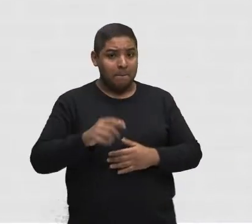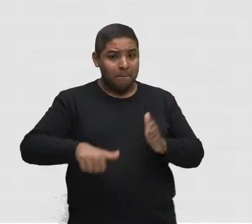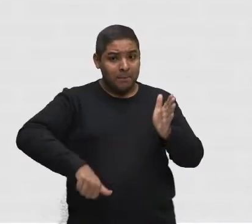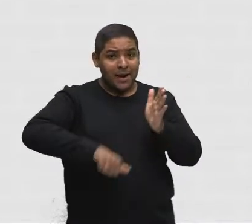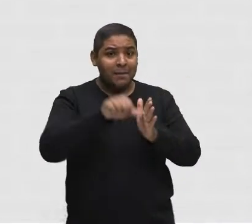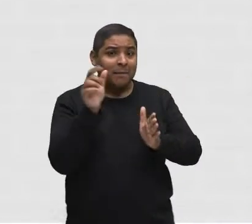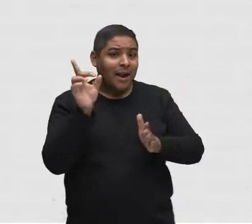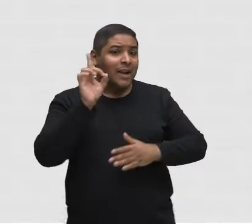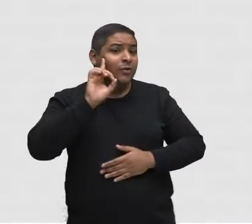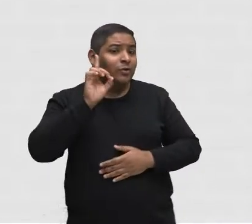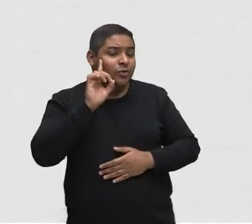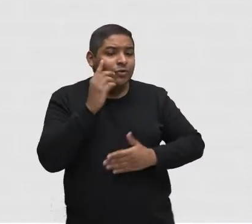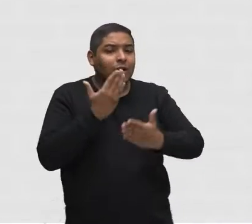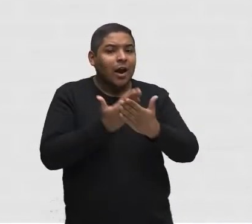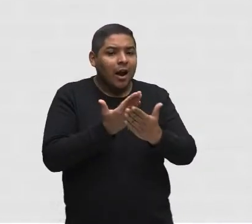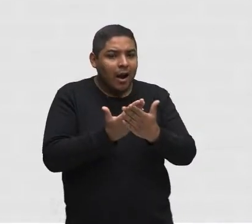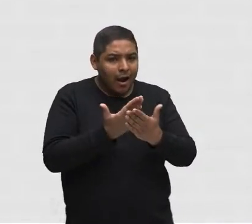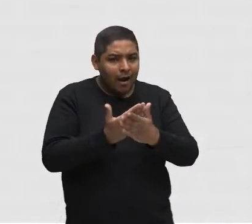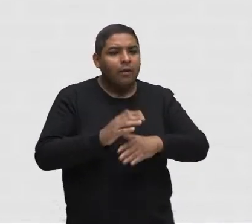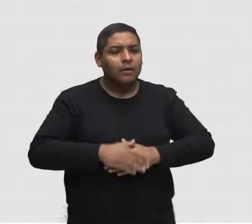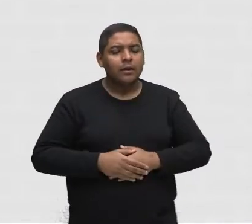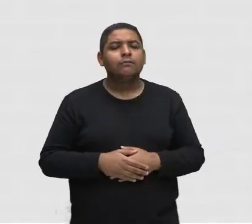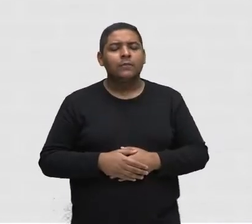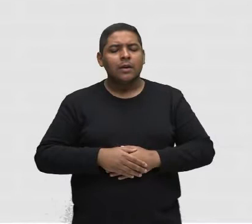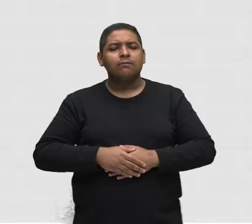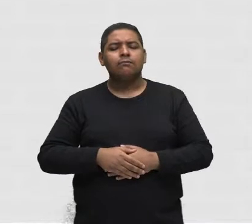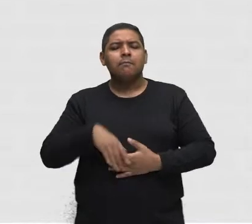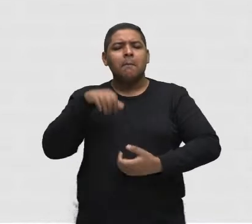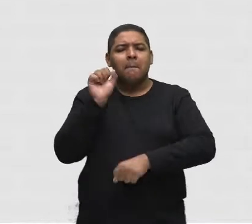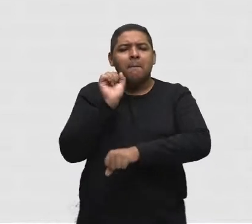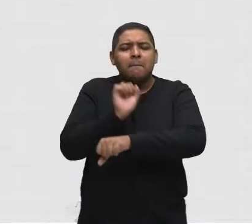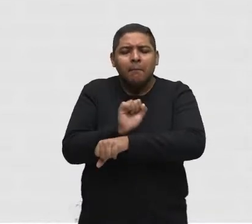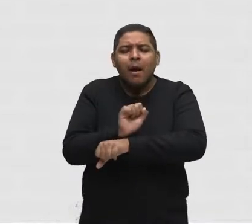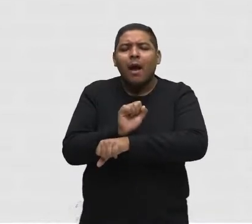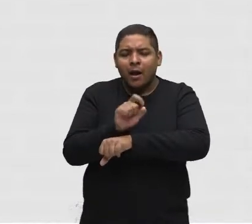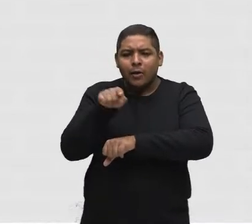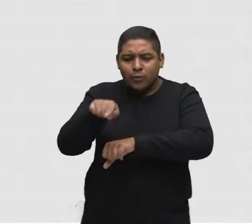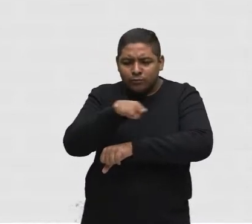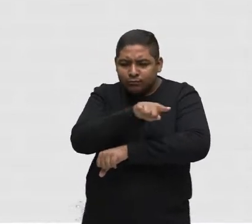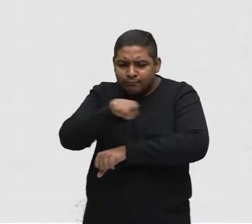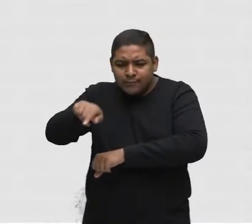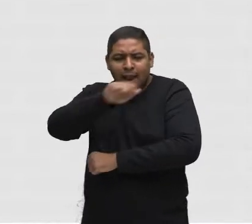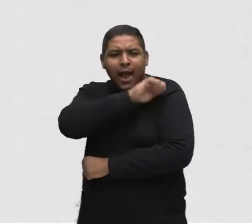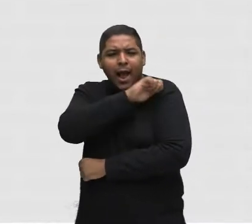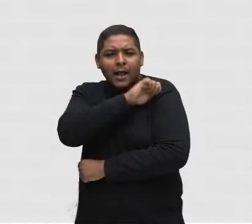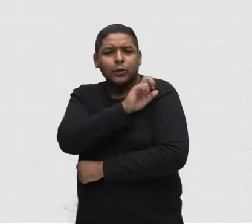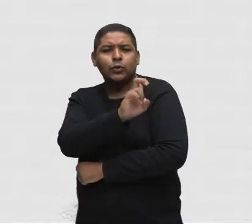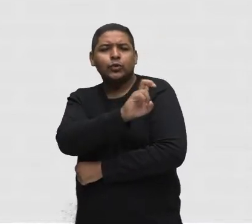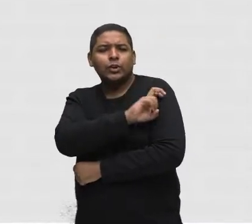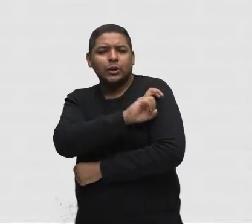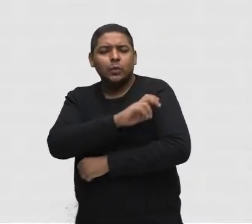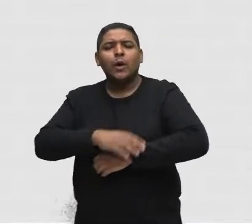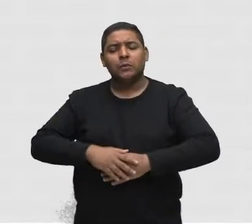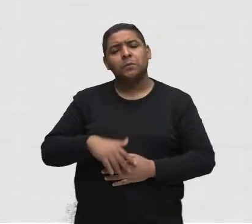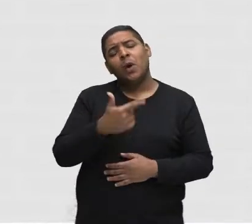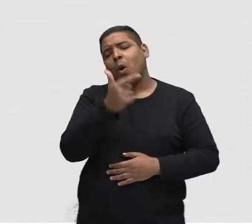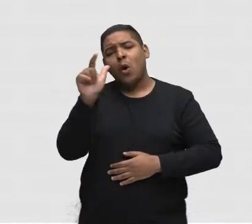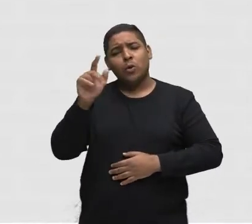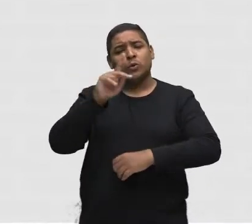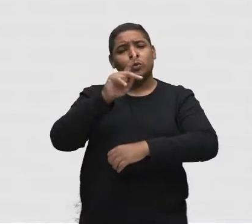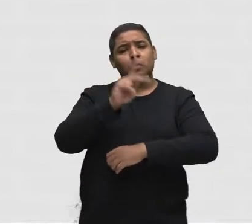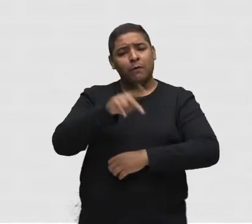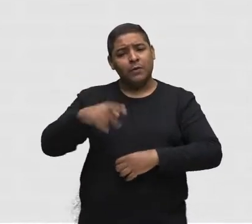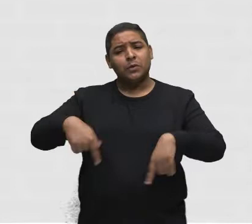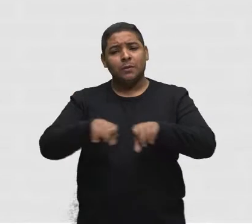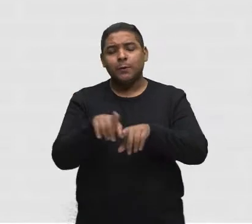aula, parou em frente aos seus alunos do 5º ano. Como todos os demais professores, disse-lhes